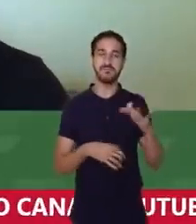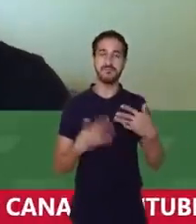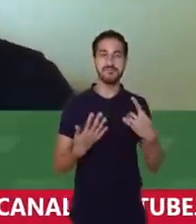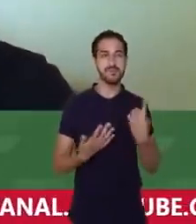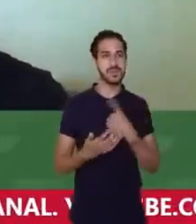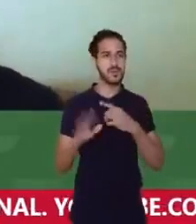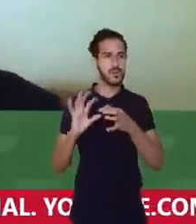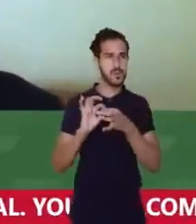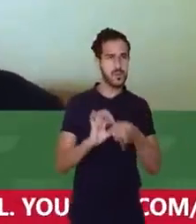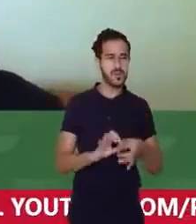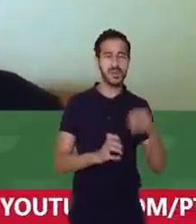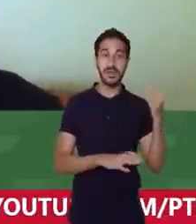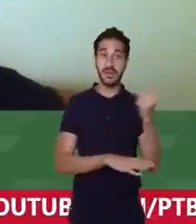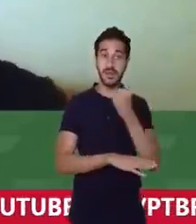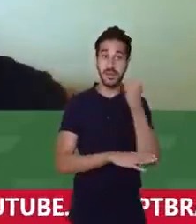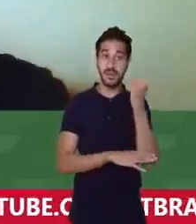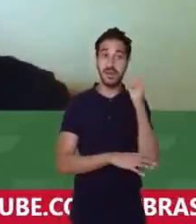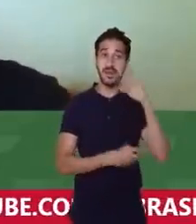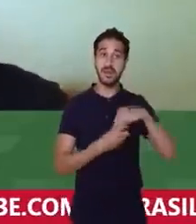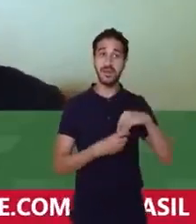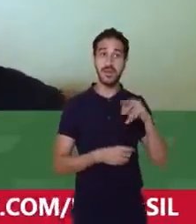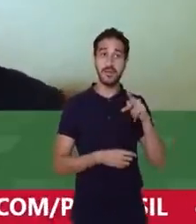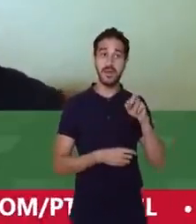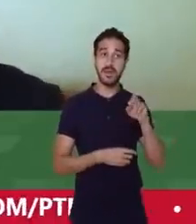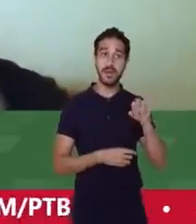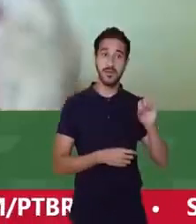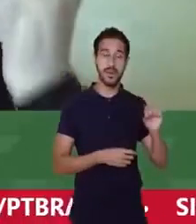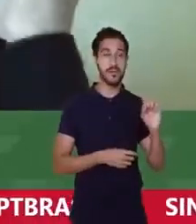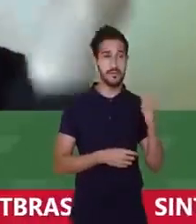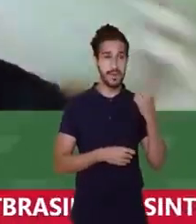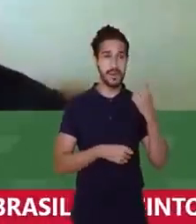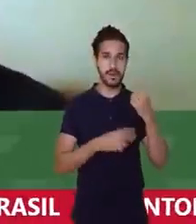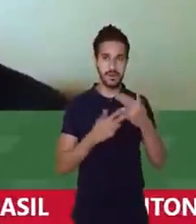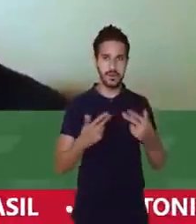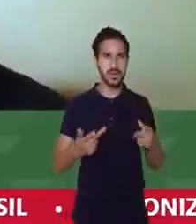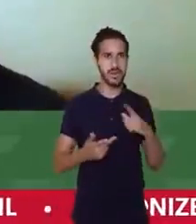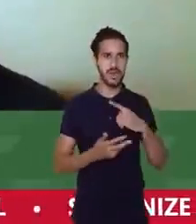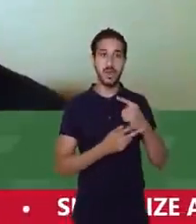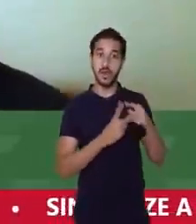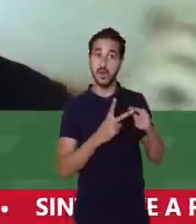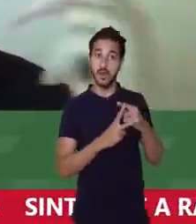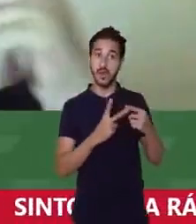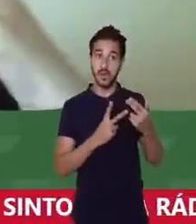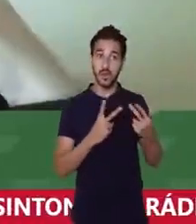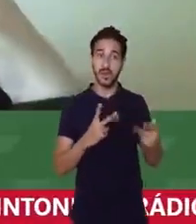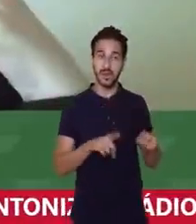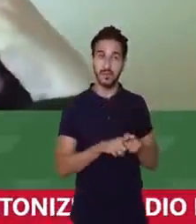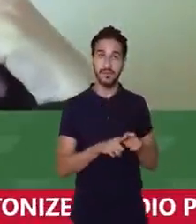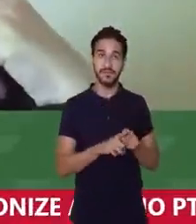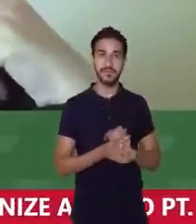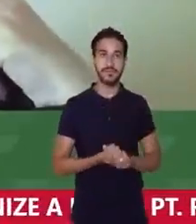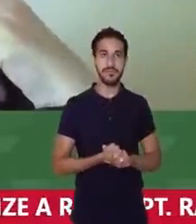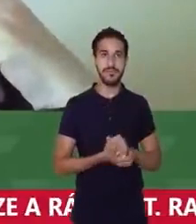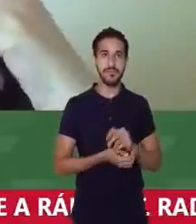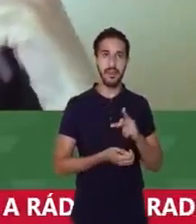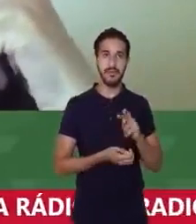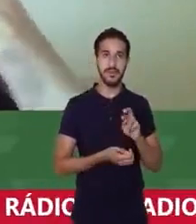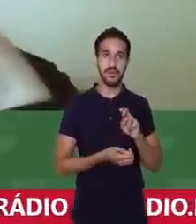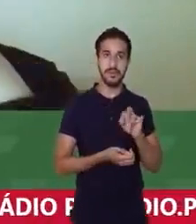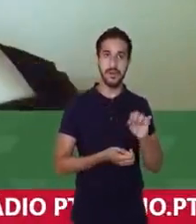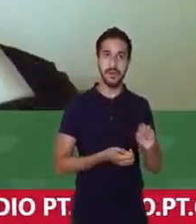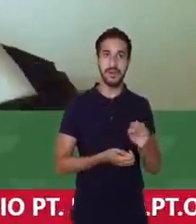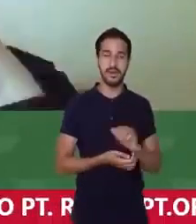temos uma situação gravíssima na Petrobras. Essa é a primeira questão. Mas tem mais duas. A